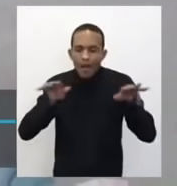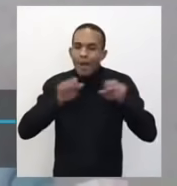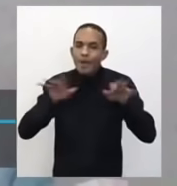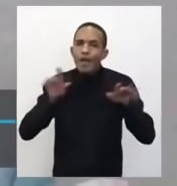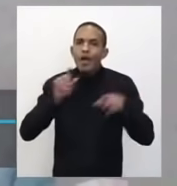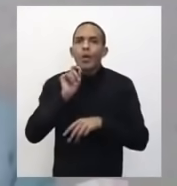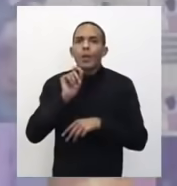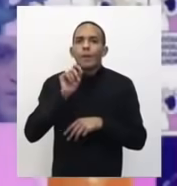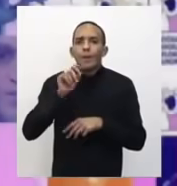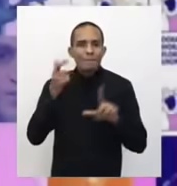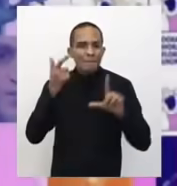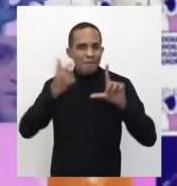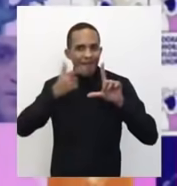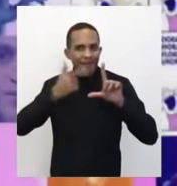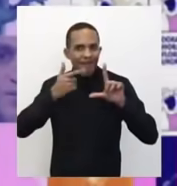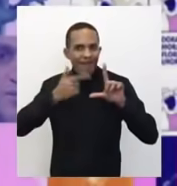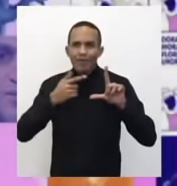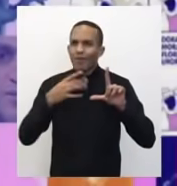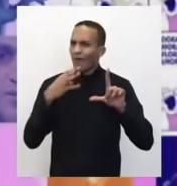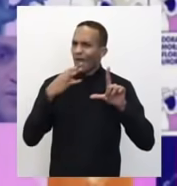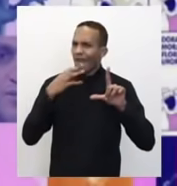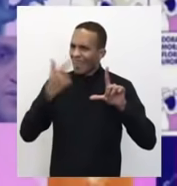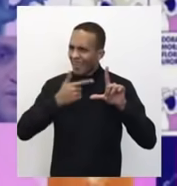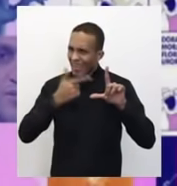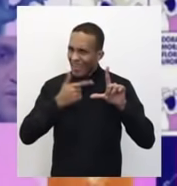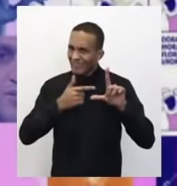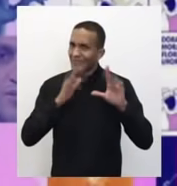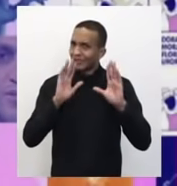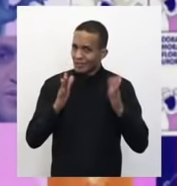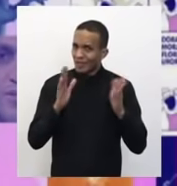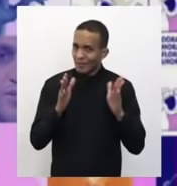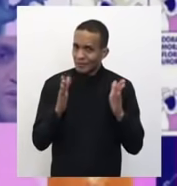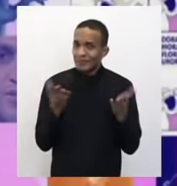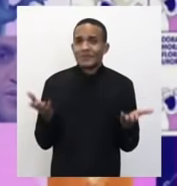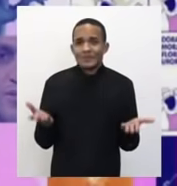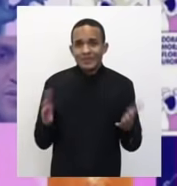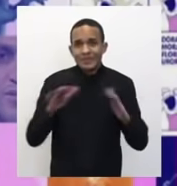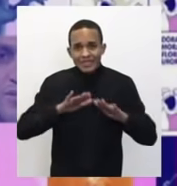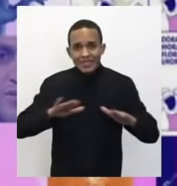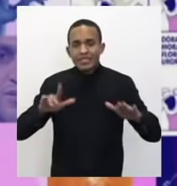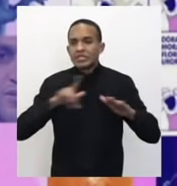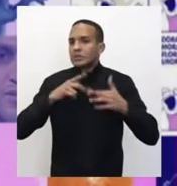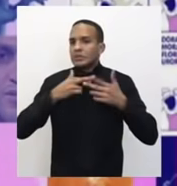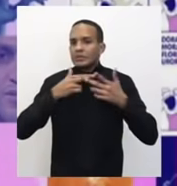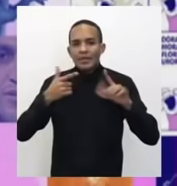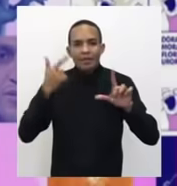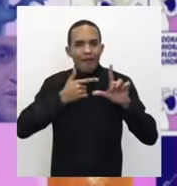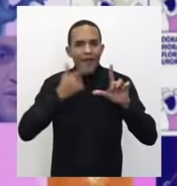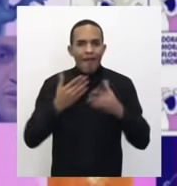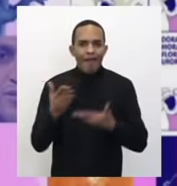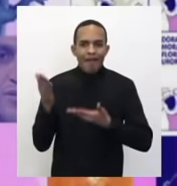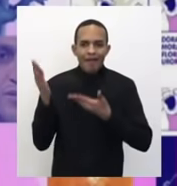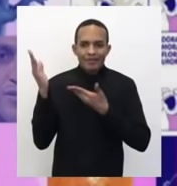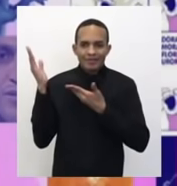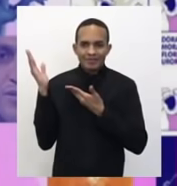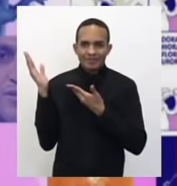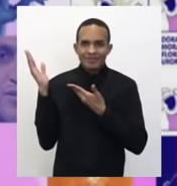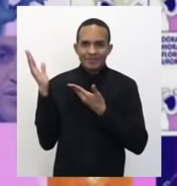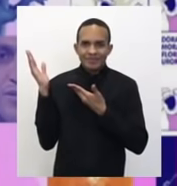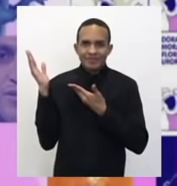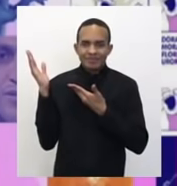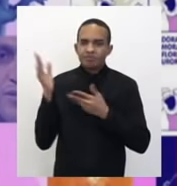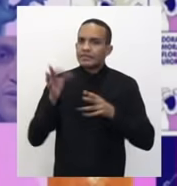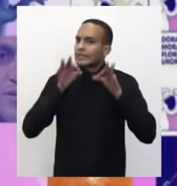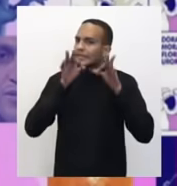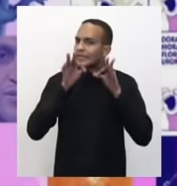o meme. Conhecem meme? Já ouviram falar meme? Ali nós temos vários memes aí, ó, aparecendo para vocês. Com